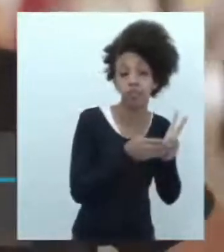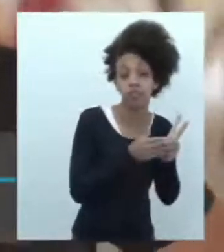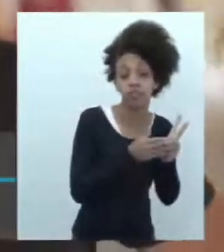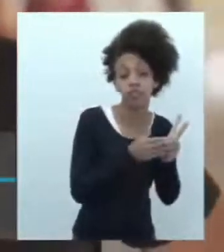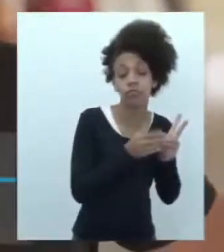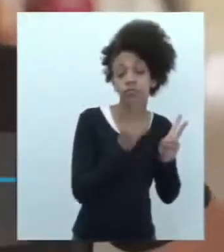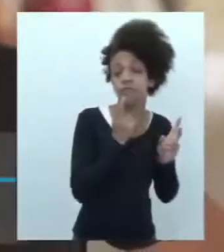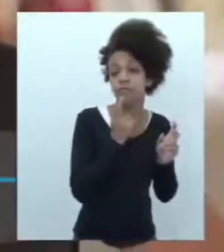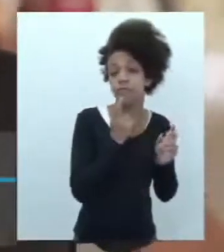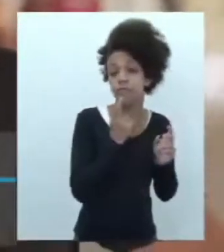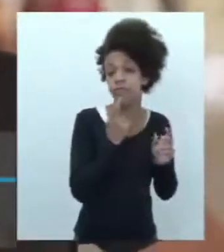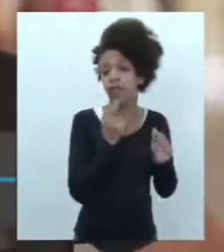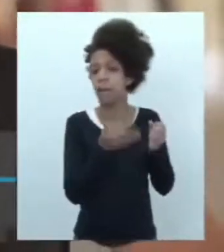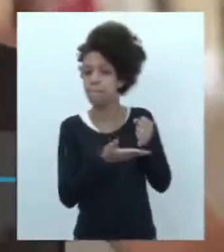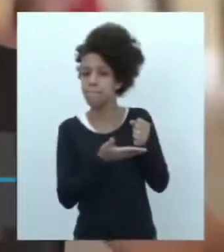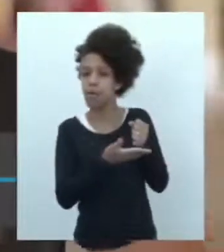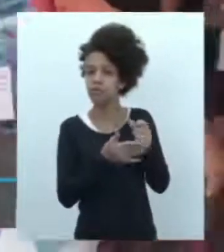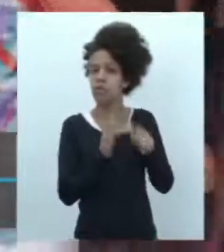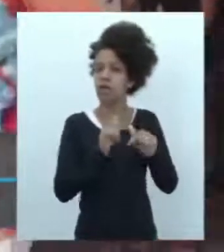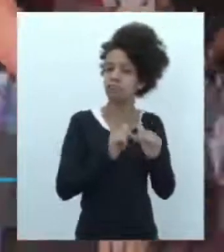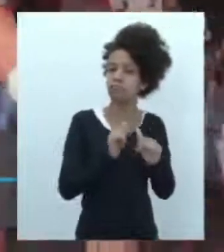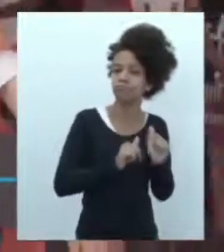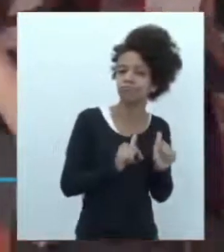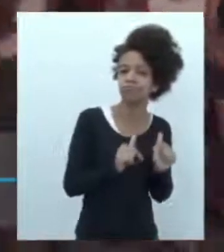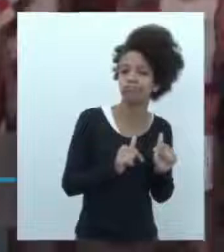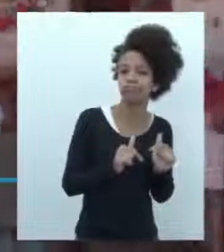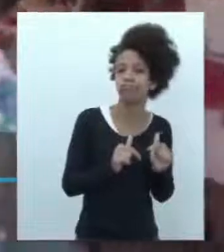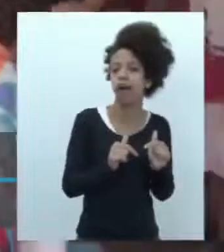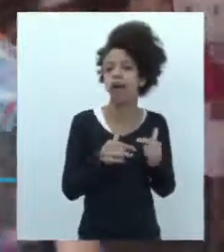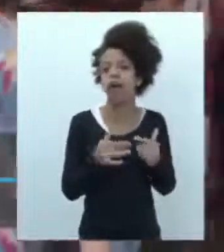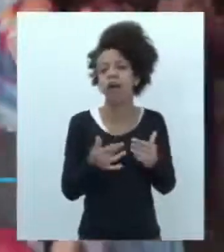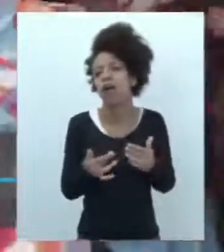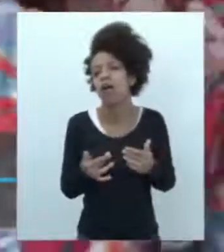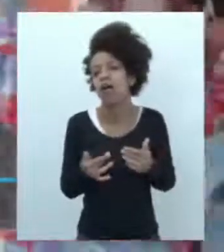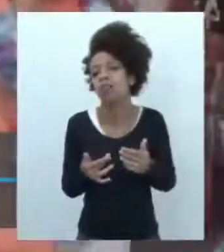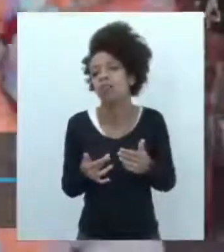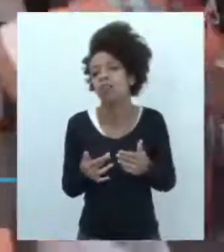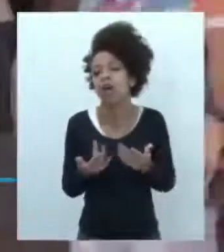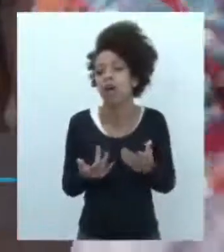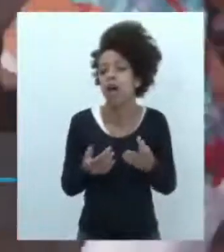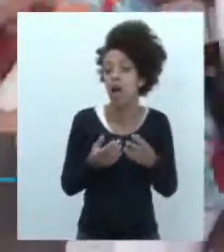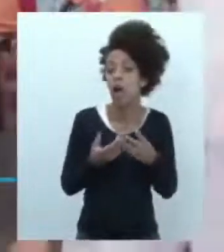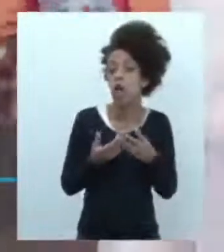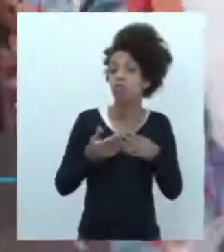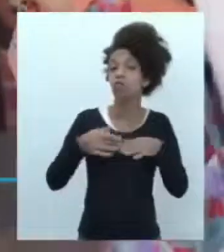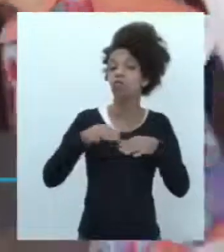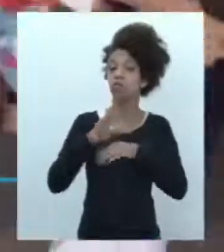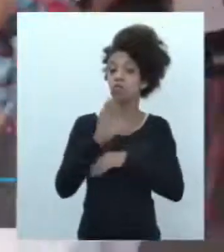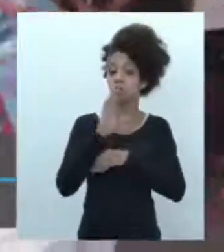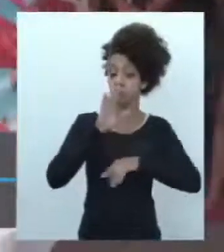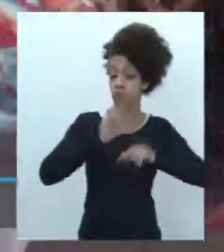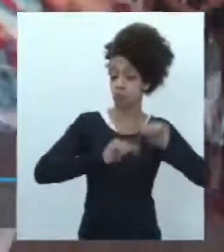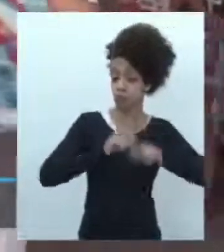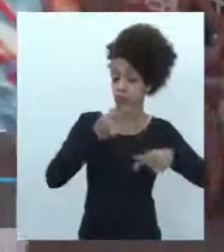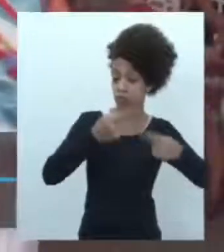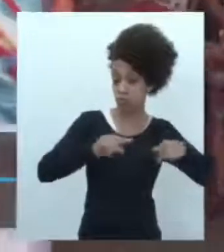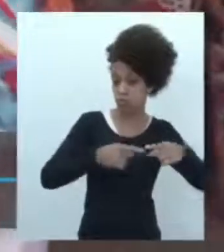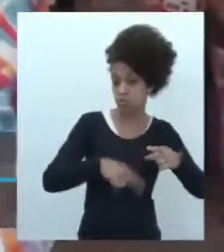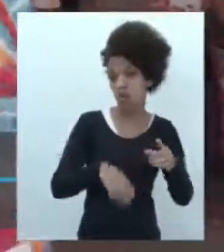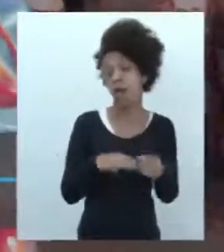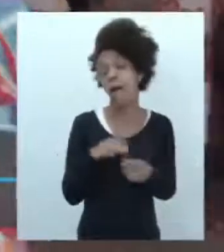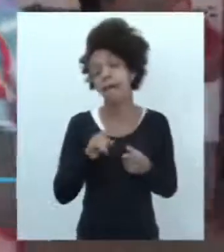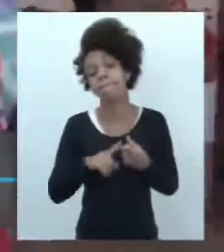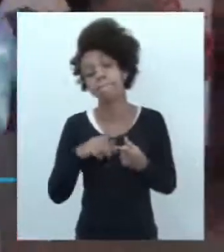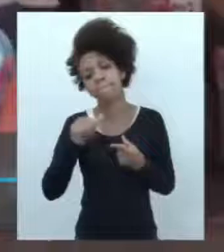indígena, basicamente os elementos materiais eles estão disponibilizados nos instrumentos musicais, como a